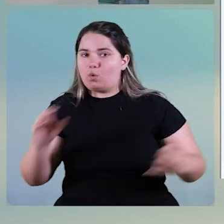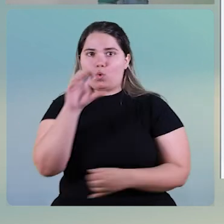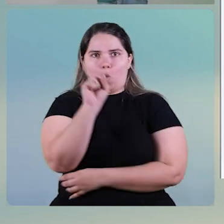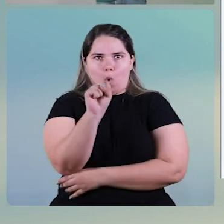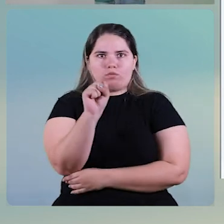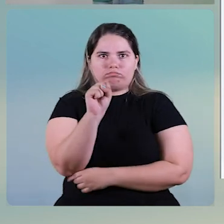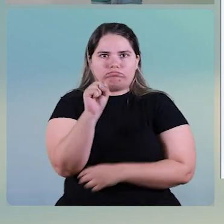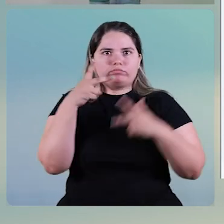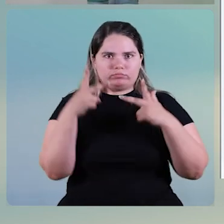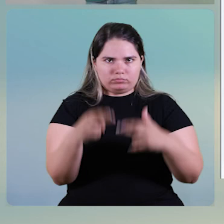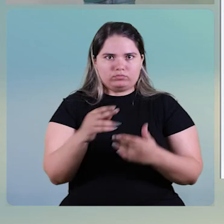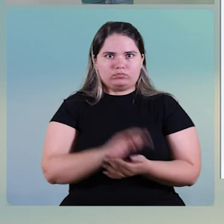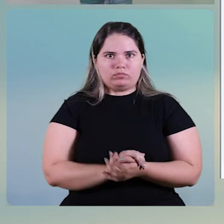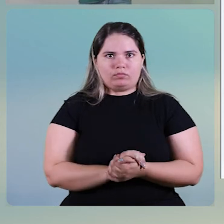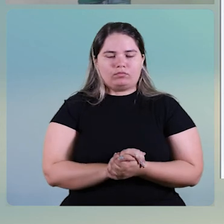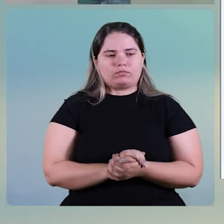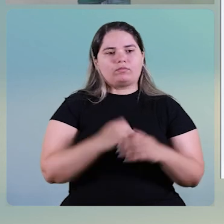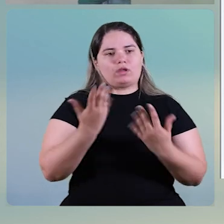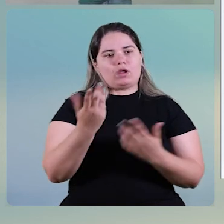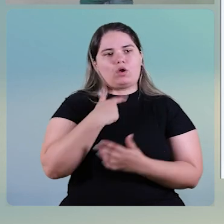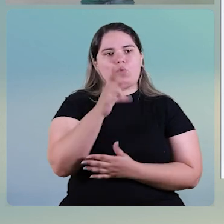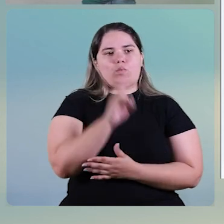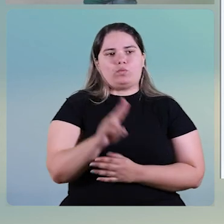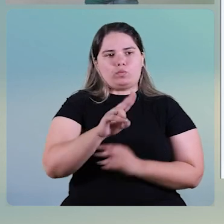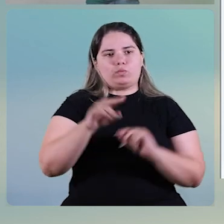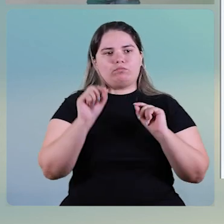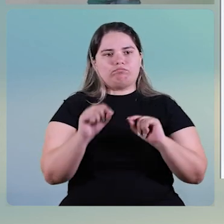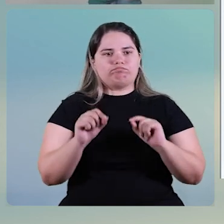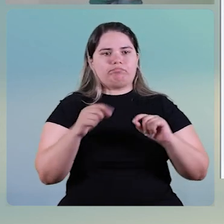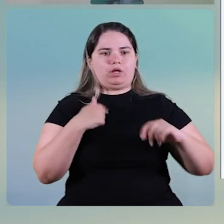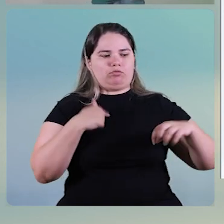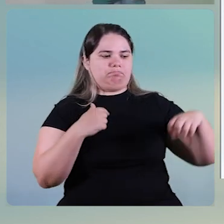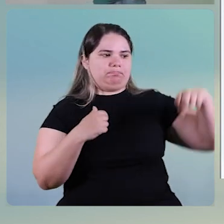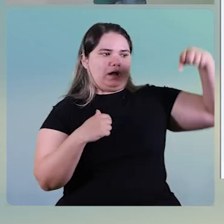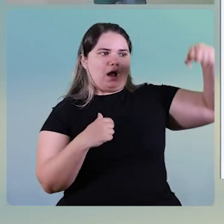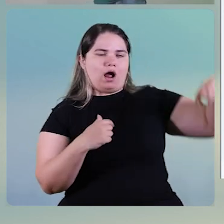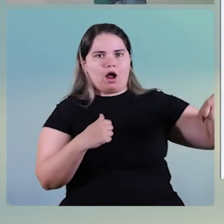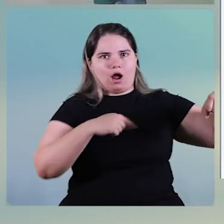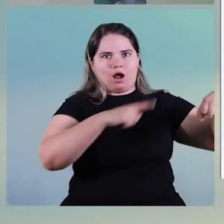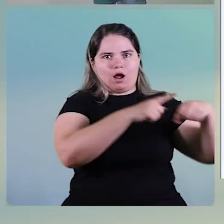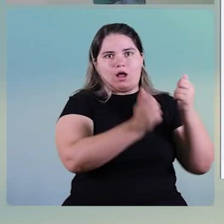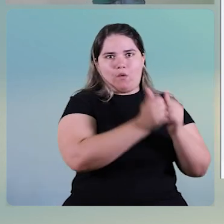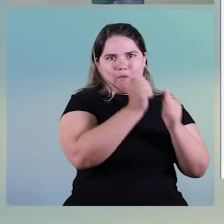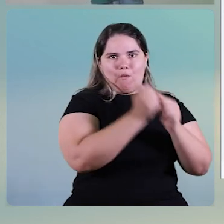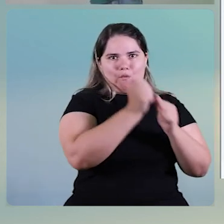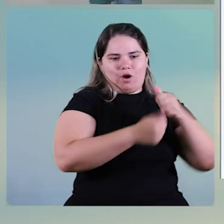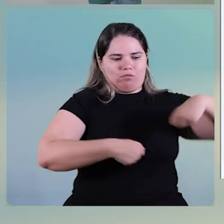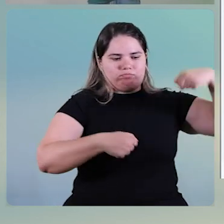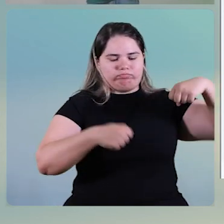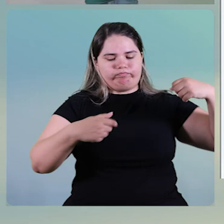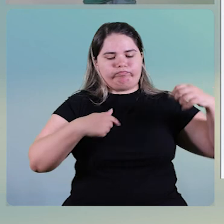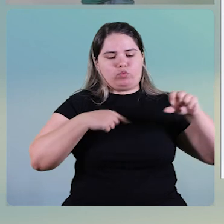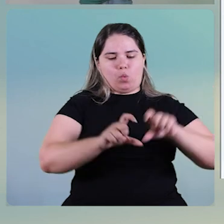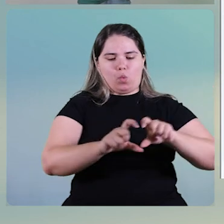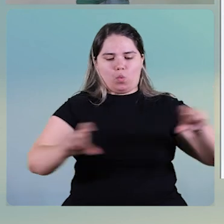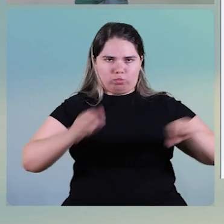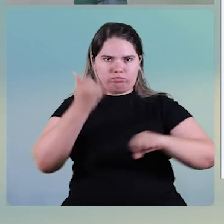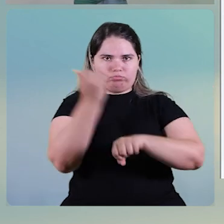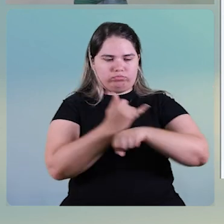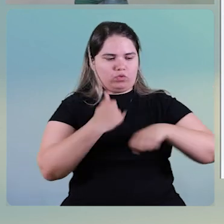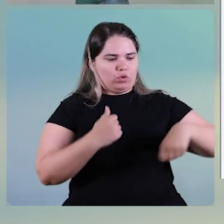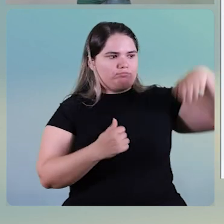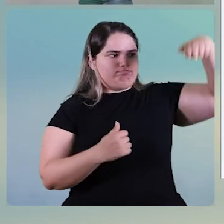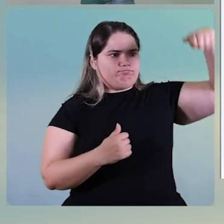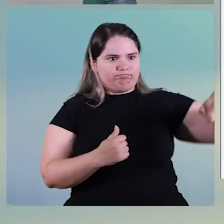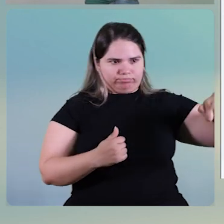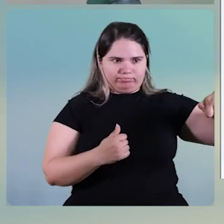com um saco de arroz pendurado em uma de suas extremidades até atingir a situação de equilíbrio. Nessa